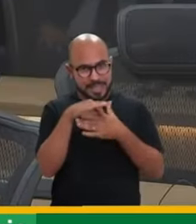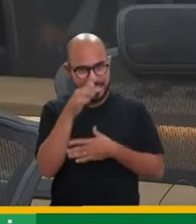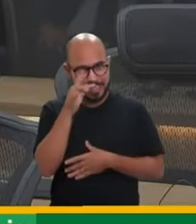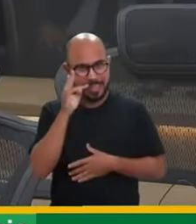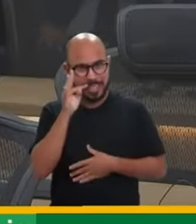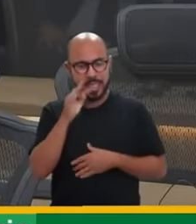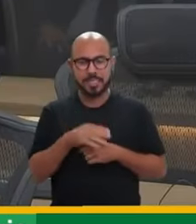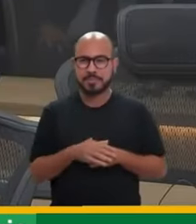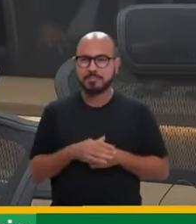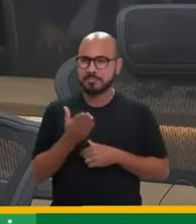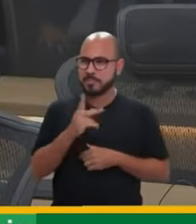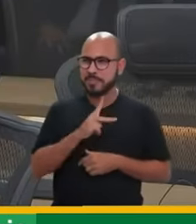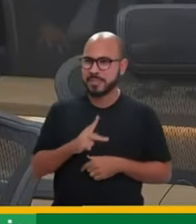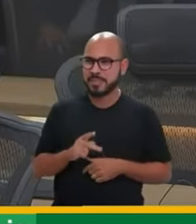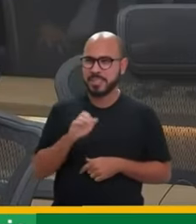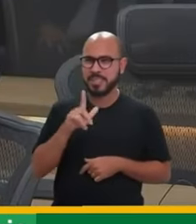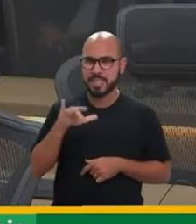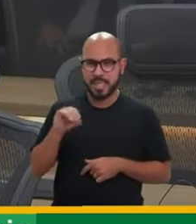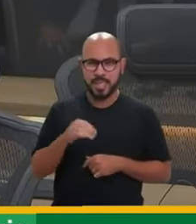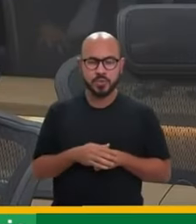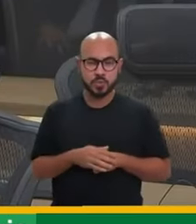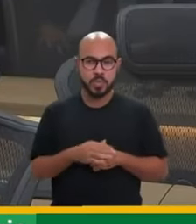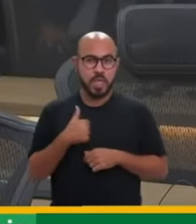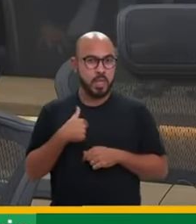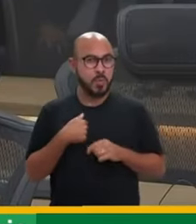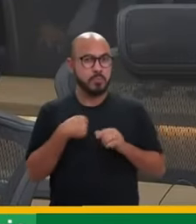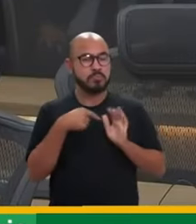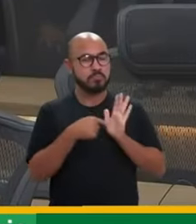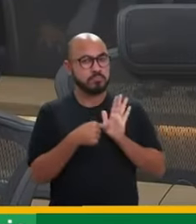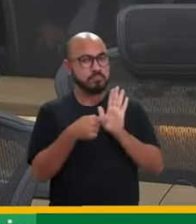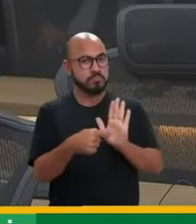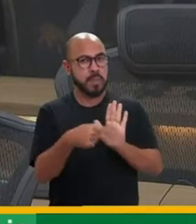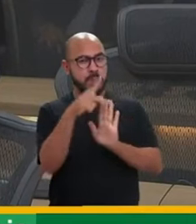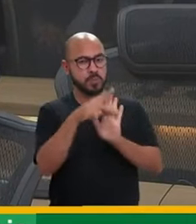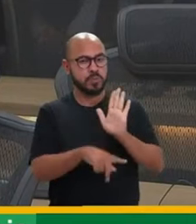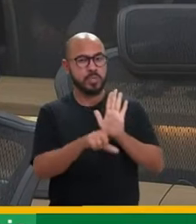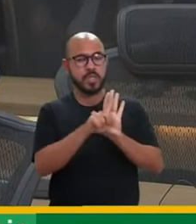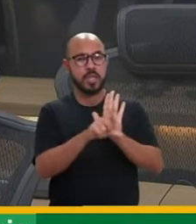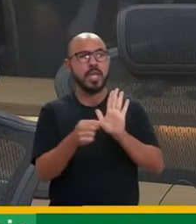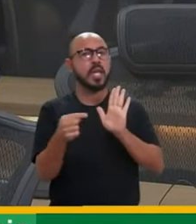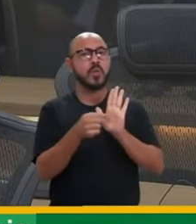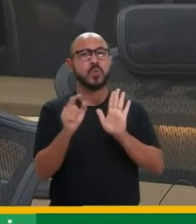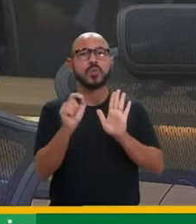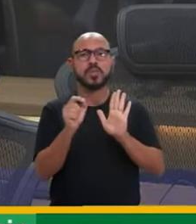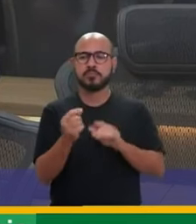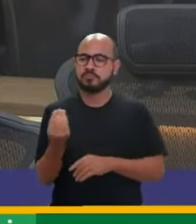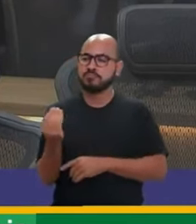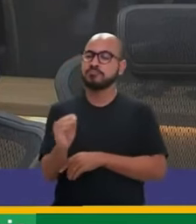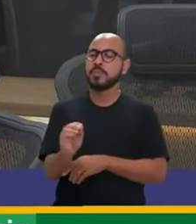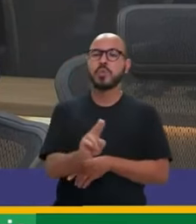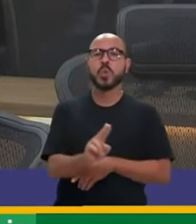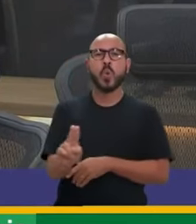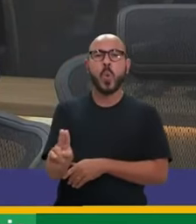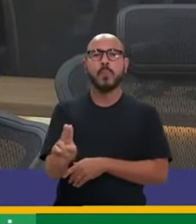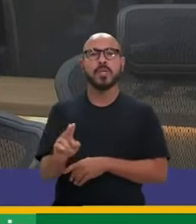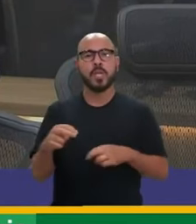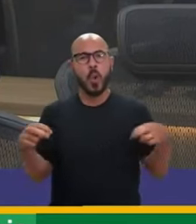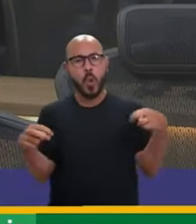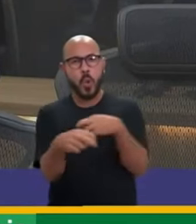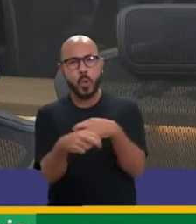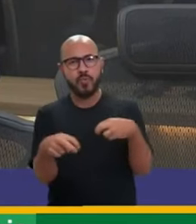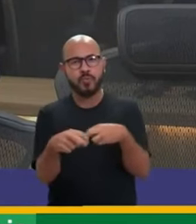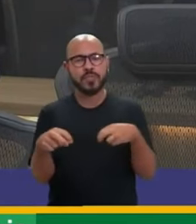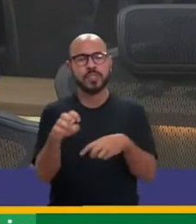venho aqui apresentar um projeto de lei no qual denomina a rodovia Estadual go